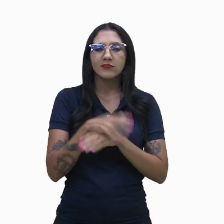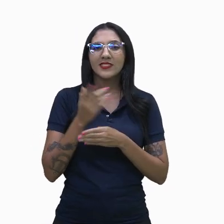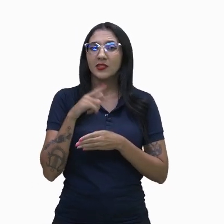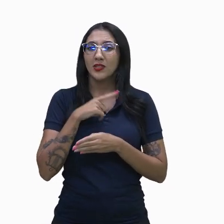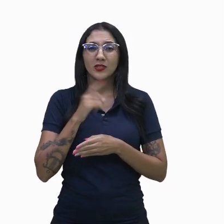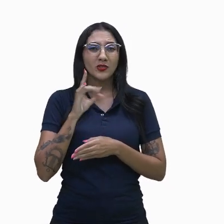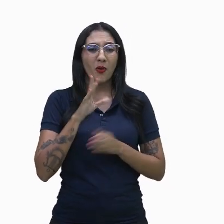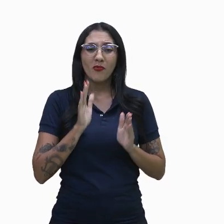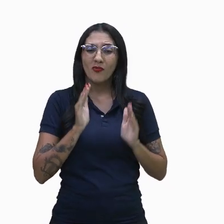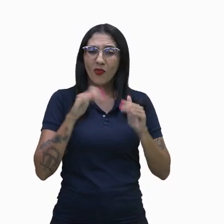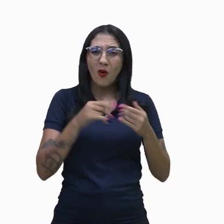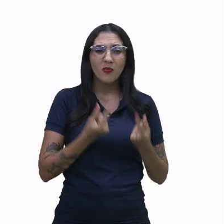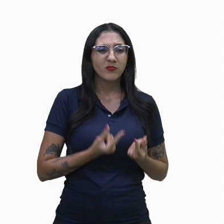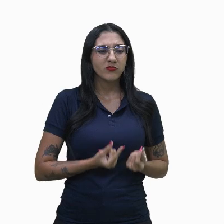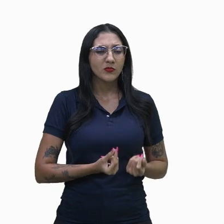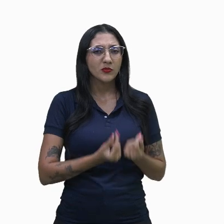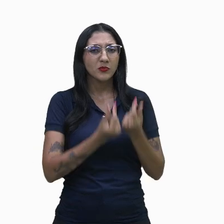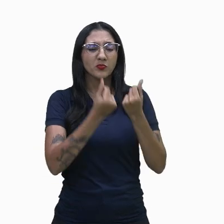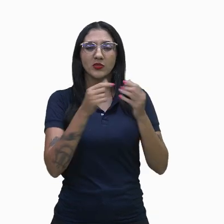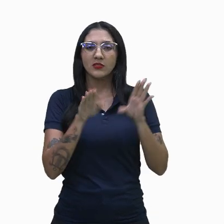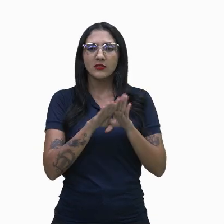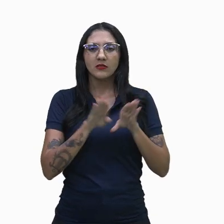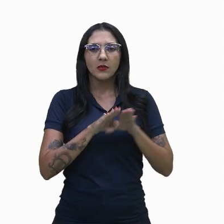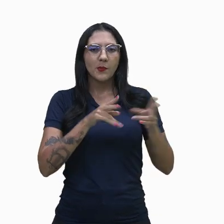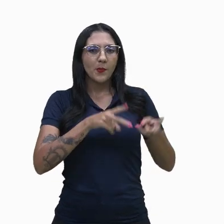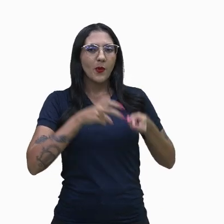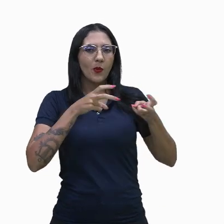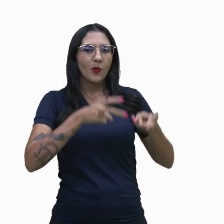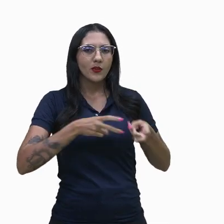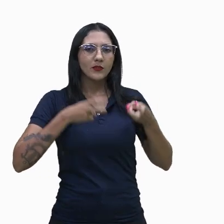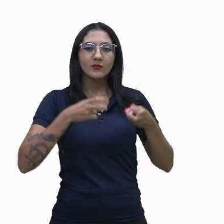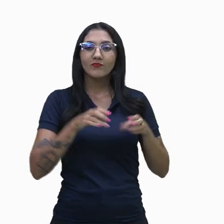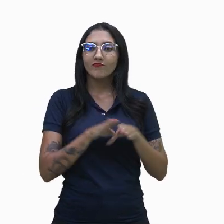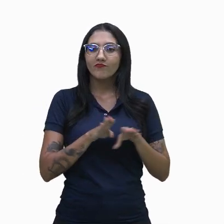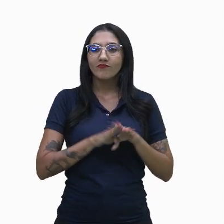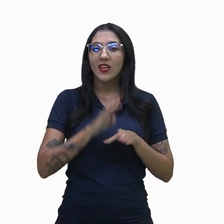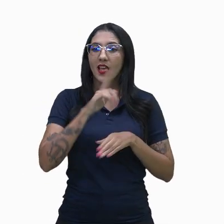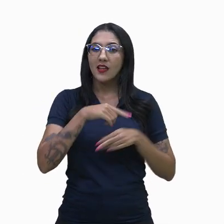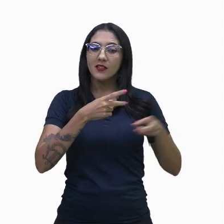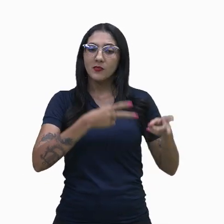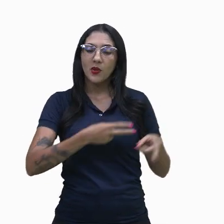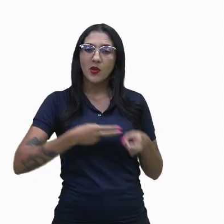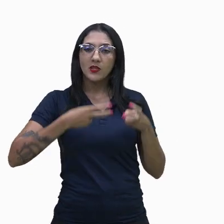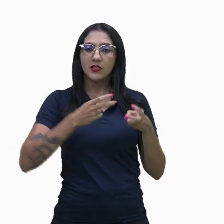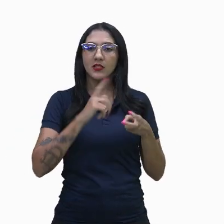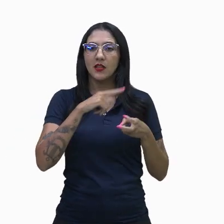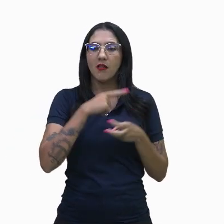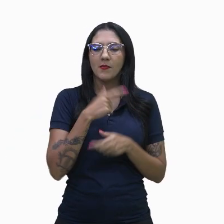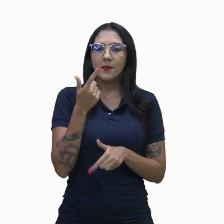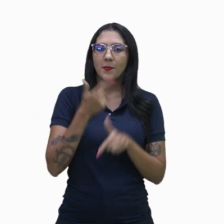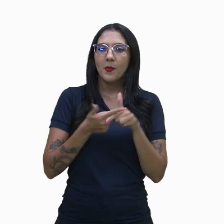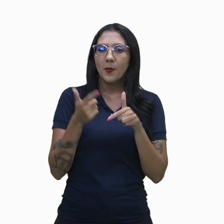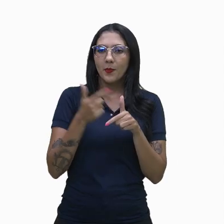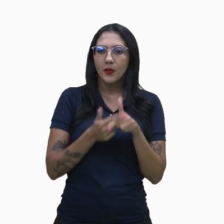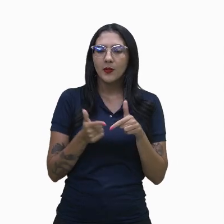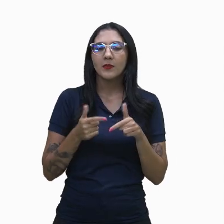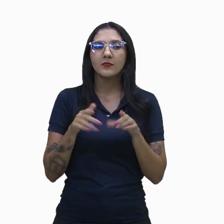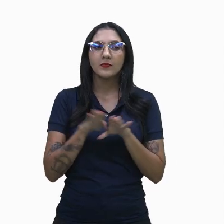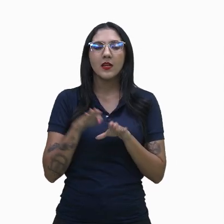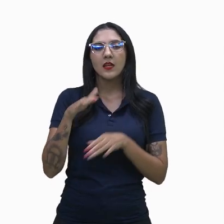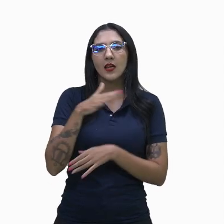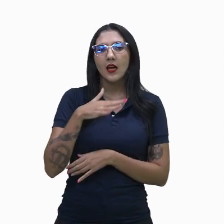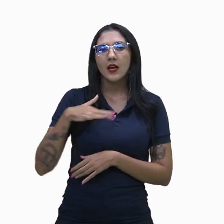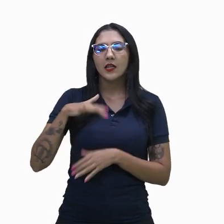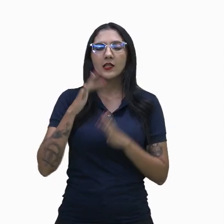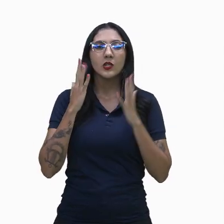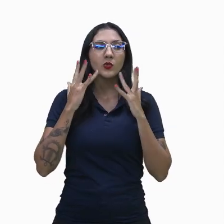lucro, a exploração demasiada. E essa exploração, ela vai causar, então, problemas, e a natureza não vai ser mais olhada,